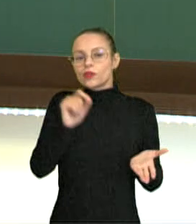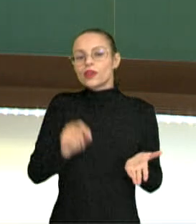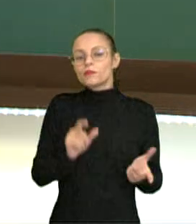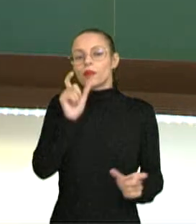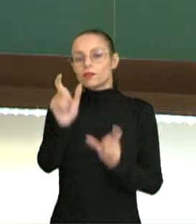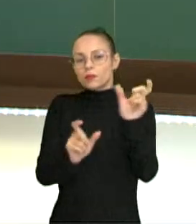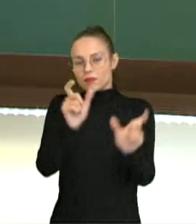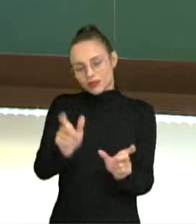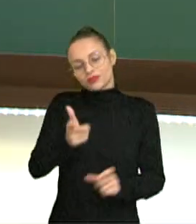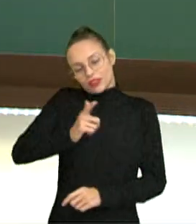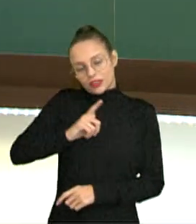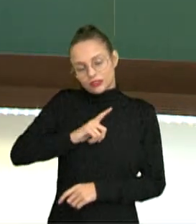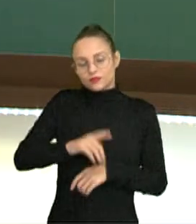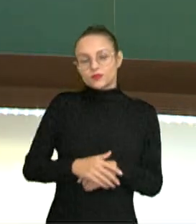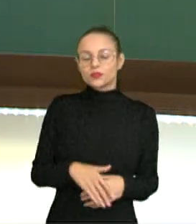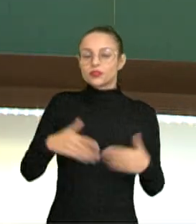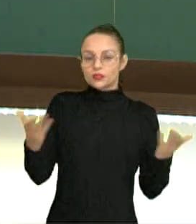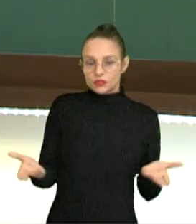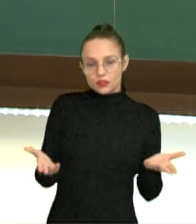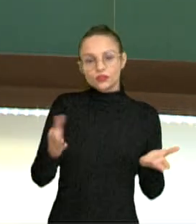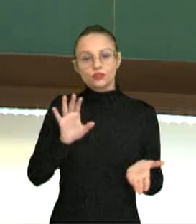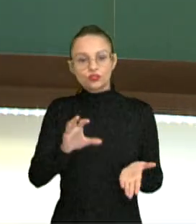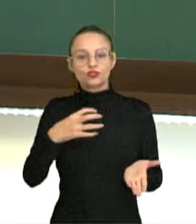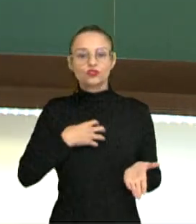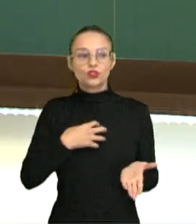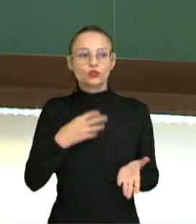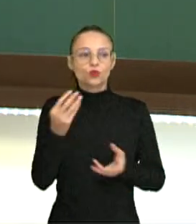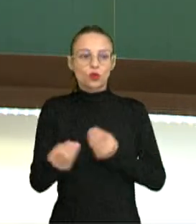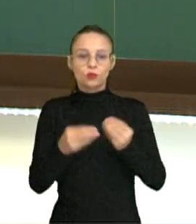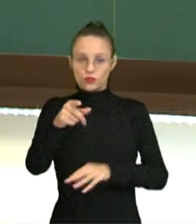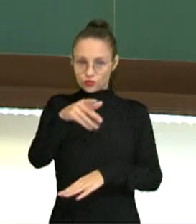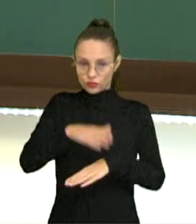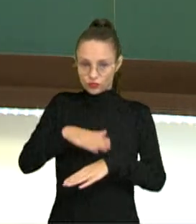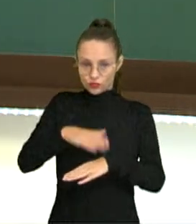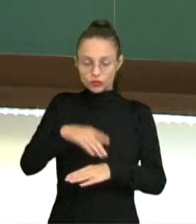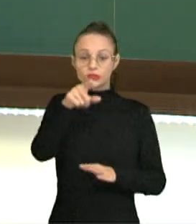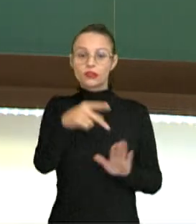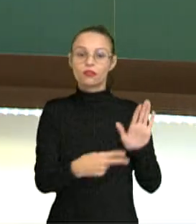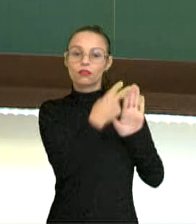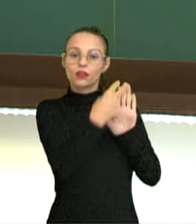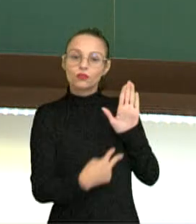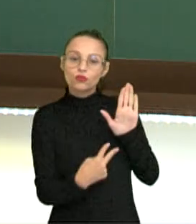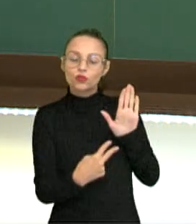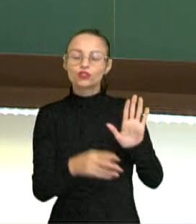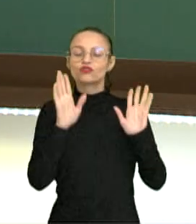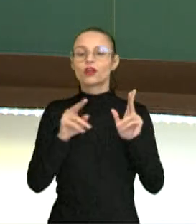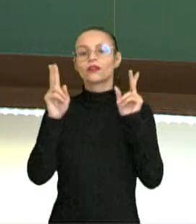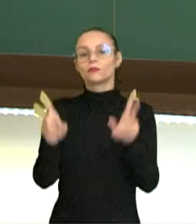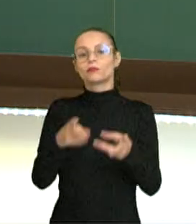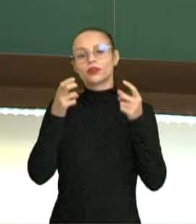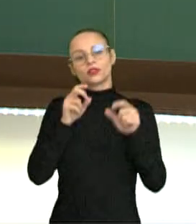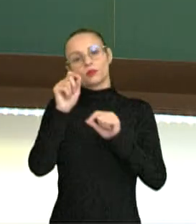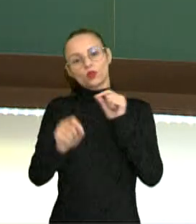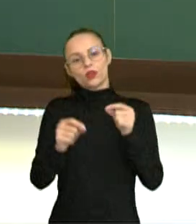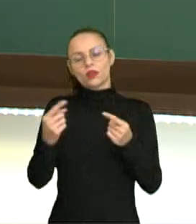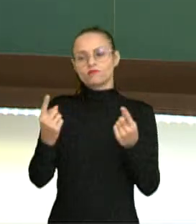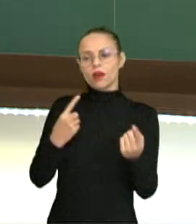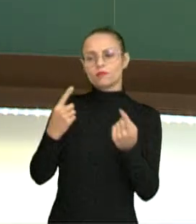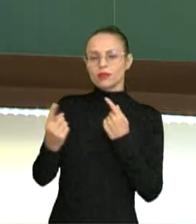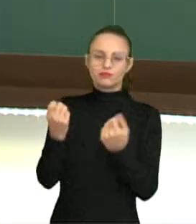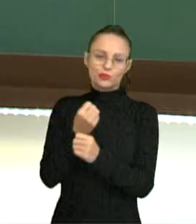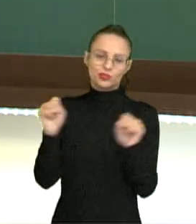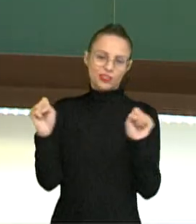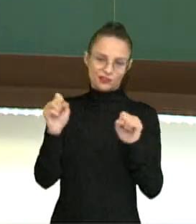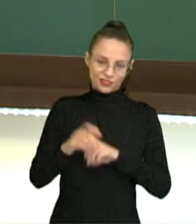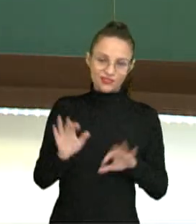palavra. Dessa maneira, o que acontece? Você, leitor, já se depara com um diálogo